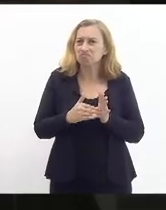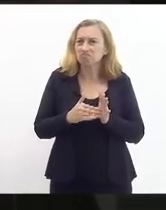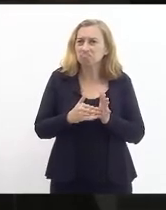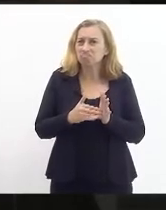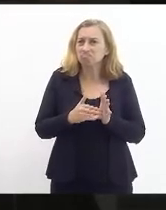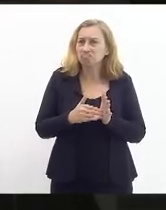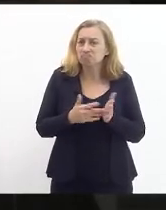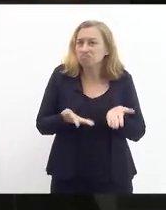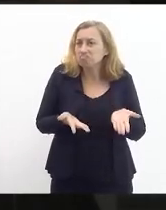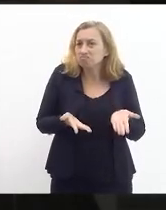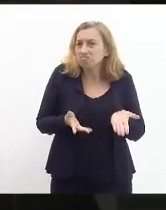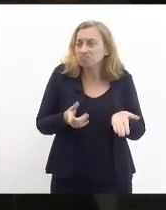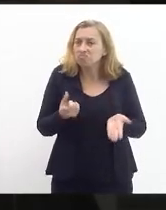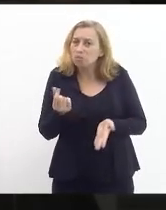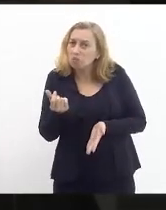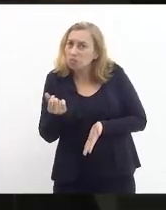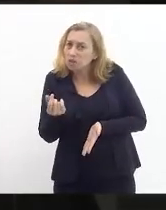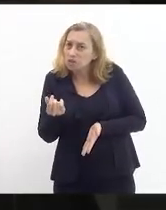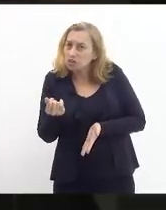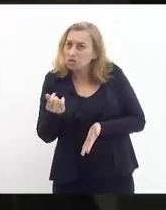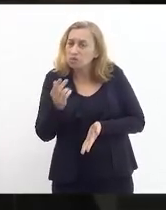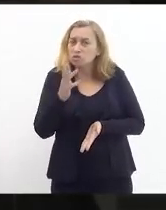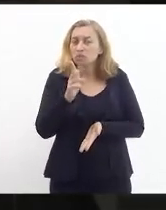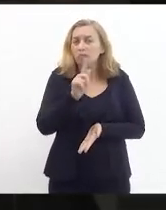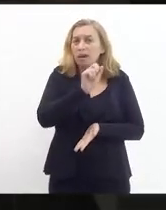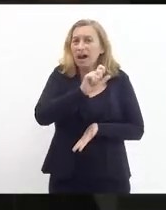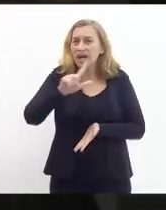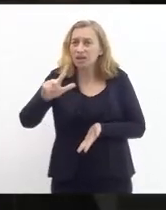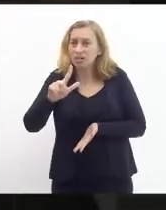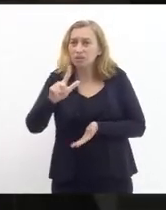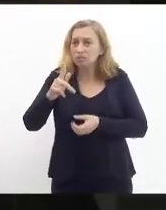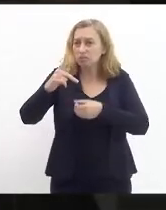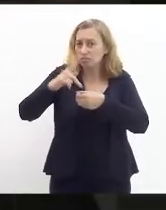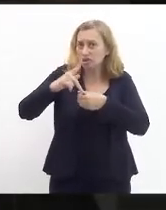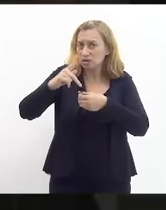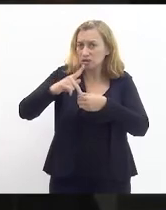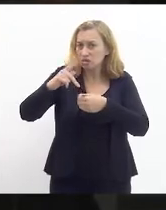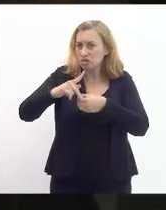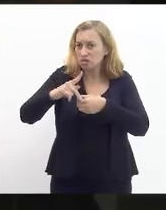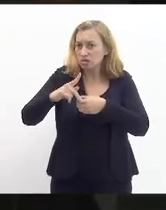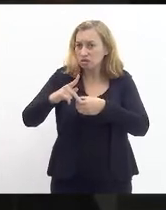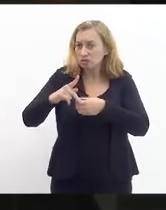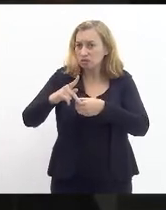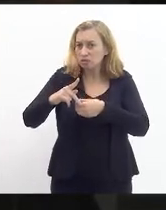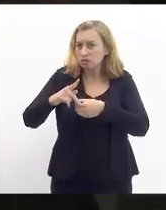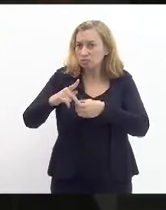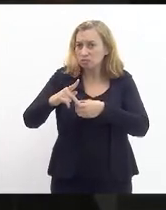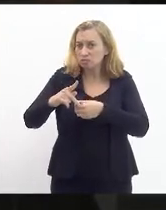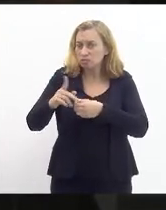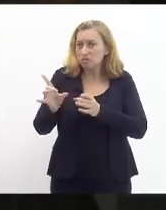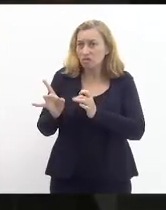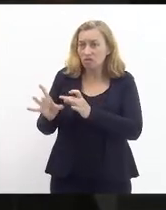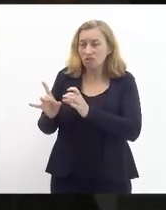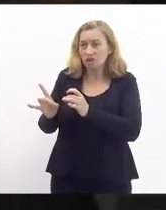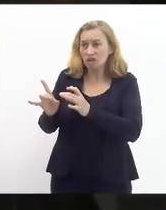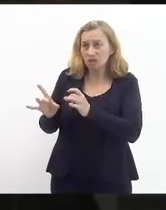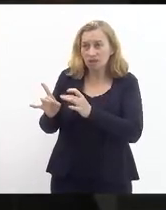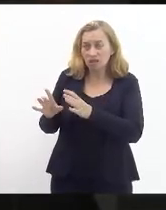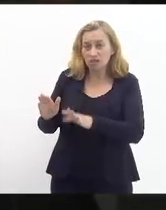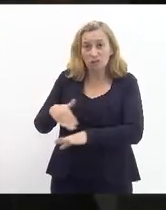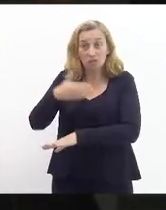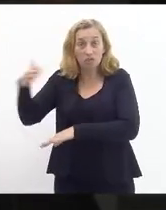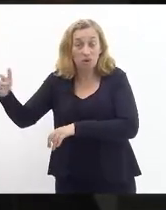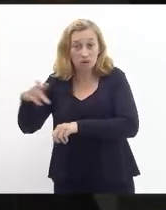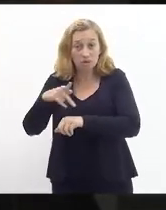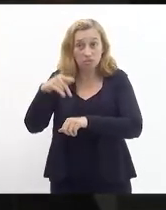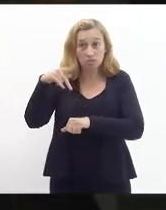o que tem o preço do barril de petróleo no mercado internacional visto sendo uma commodity